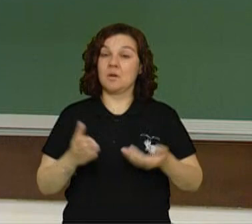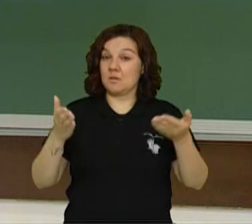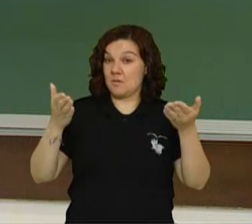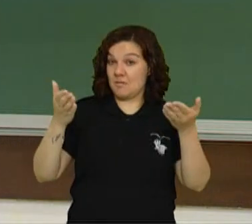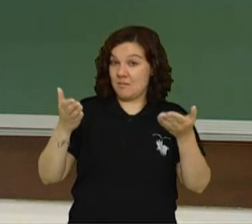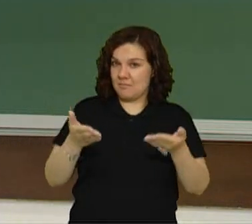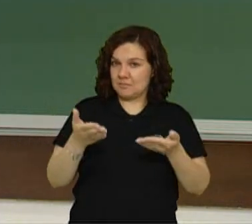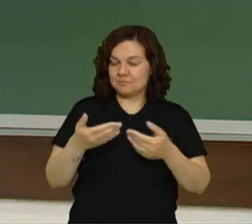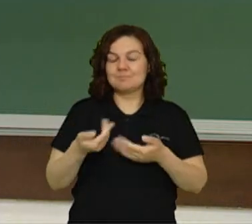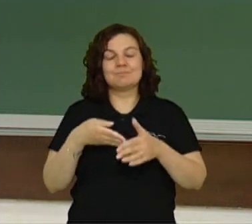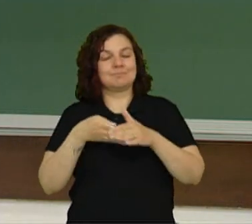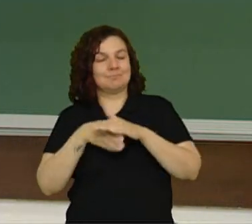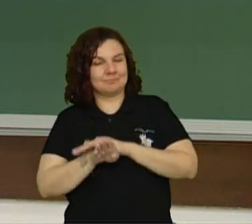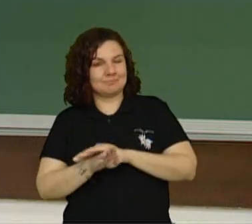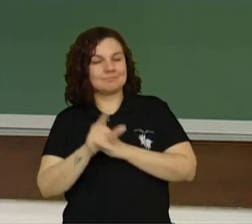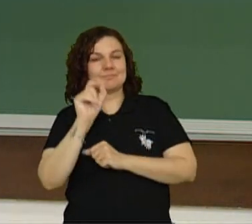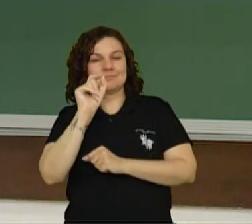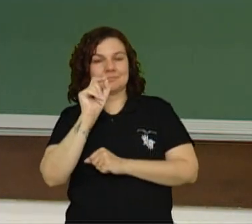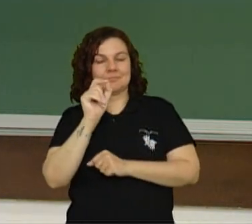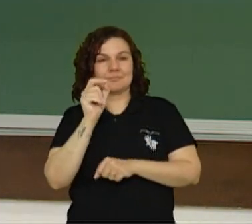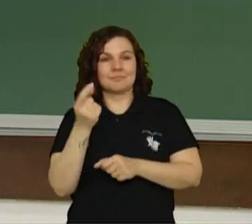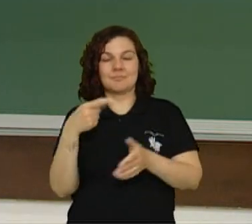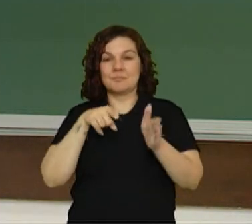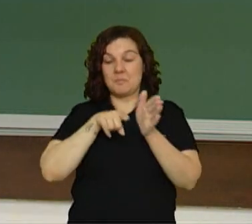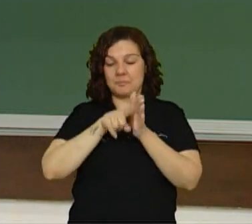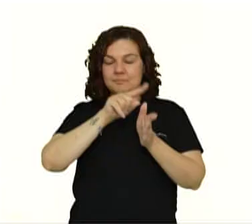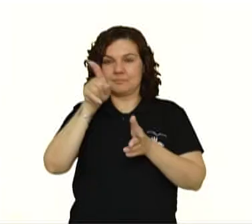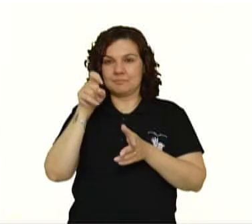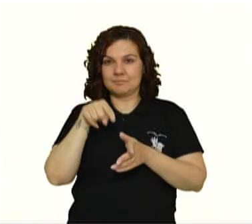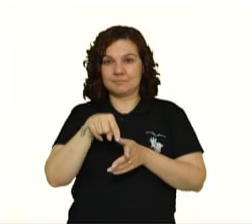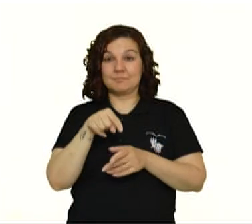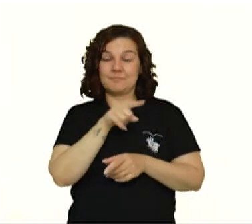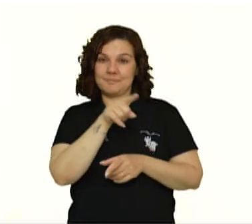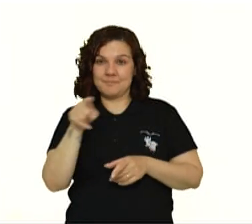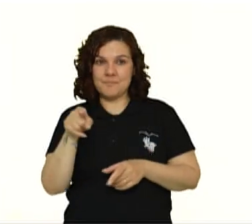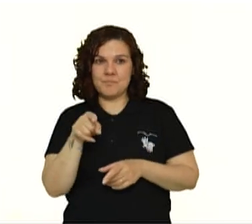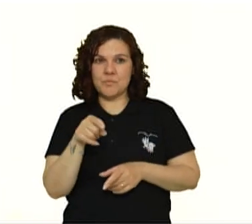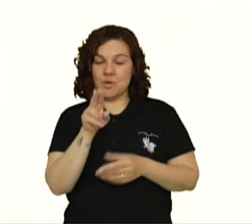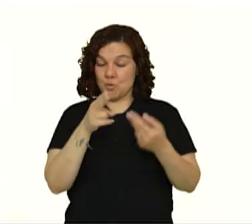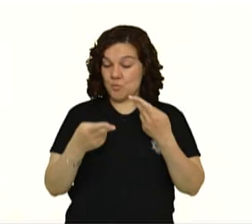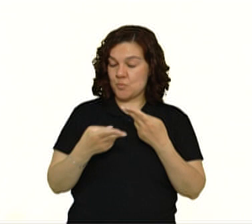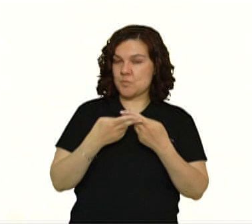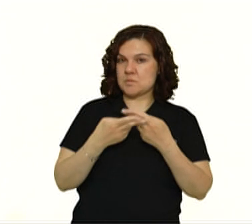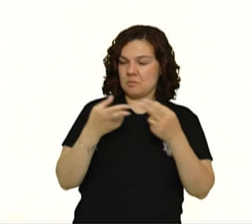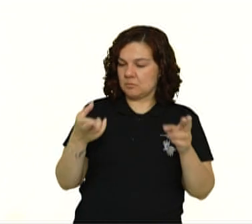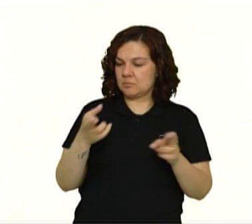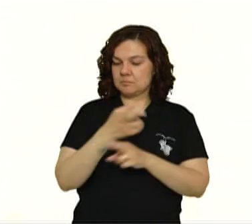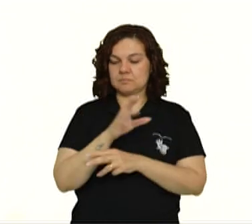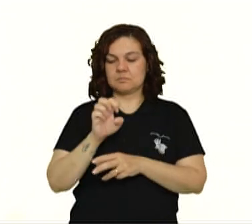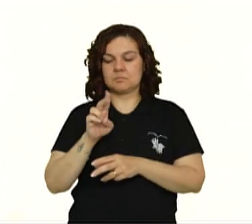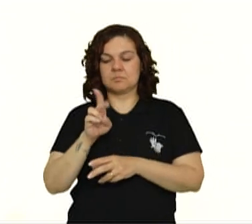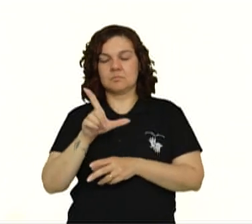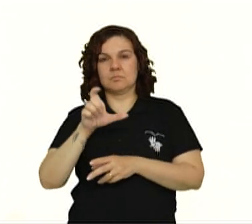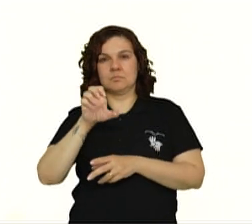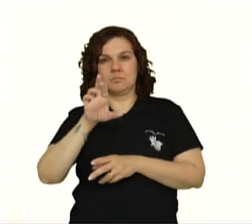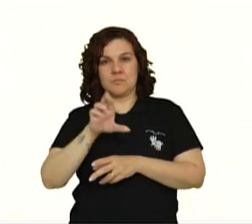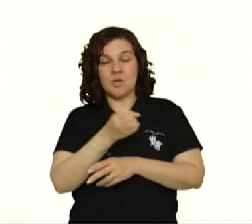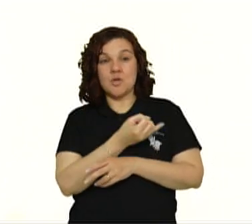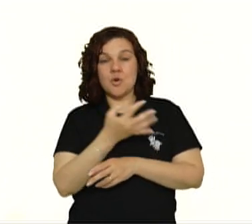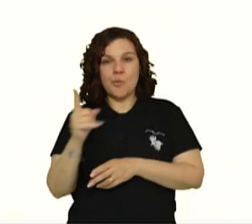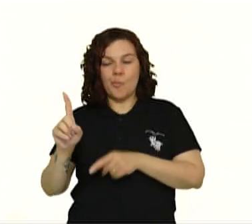Para dar aquela aquecida, um quiz para vocês. Usando a relação de Euler, demonstre a quantidade